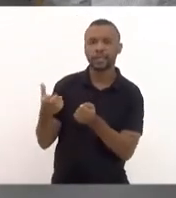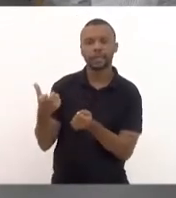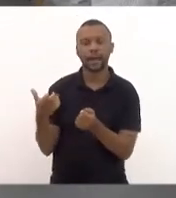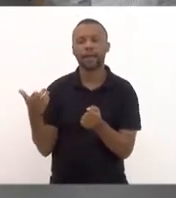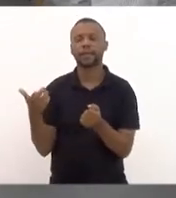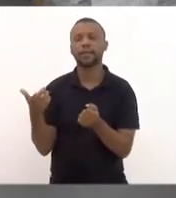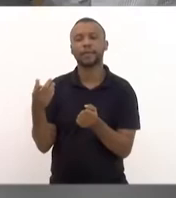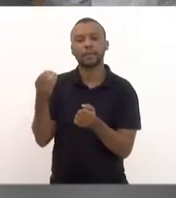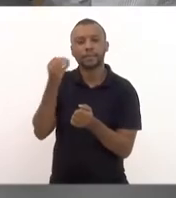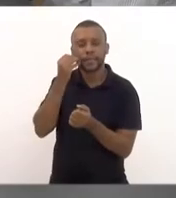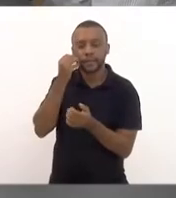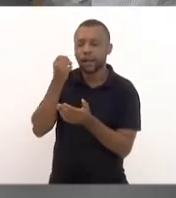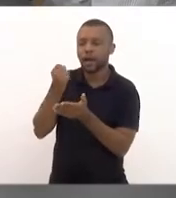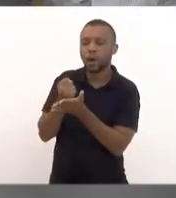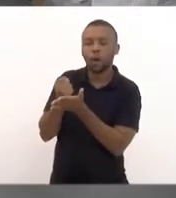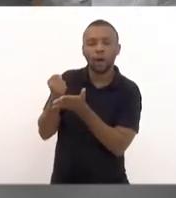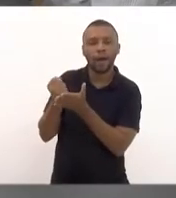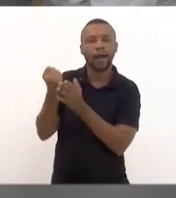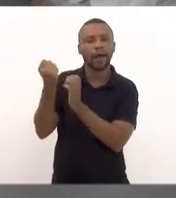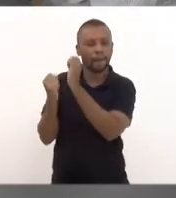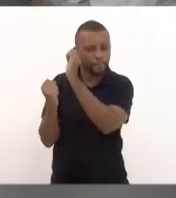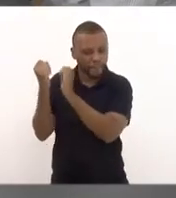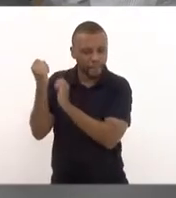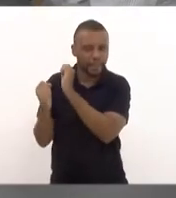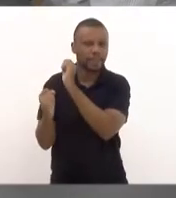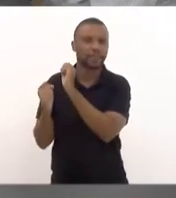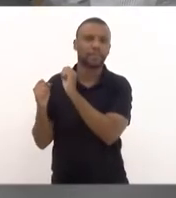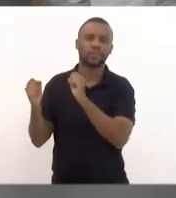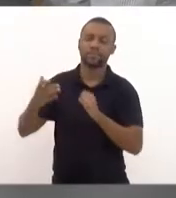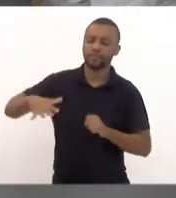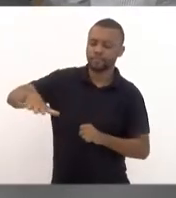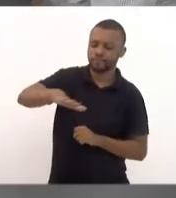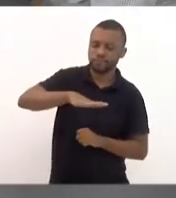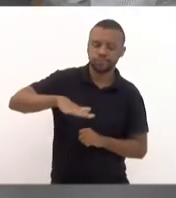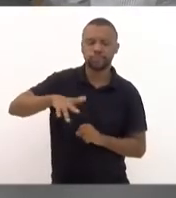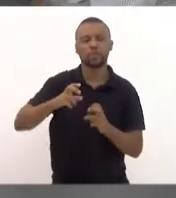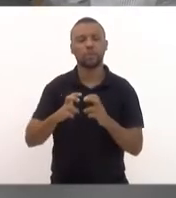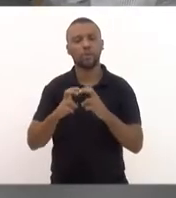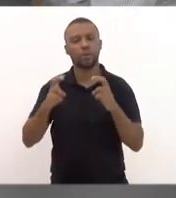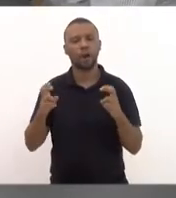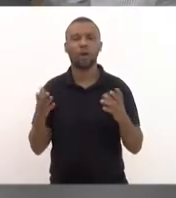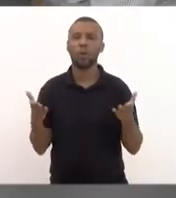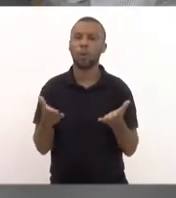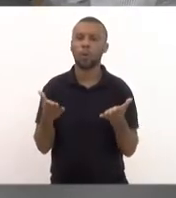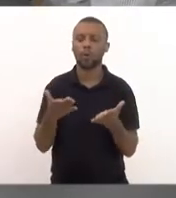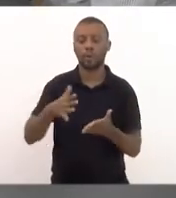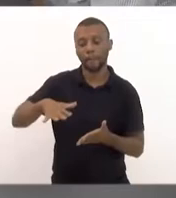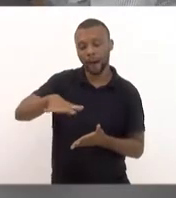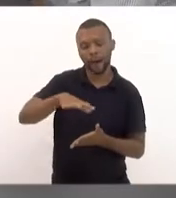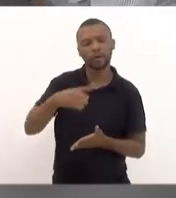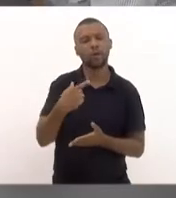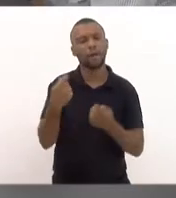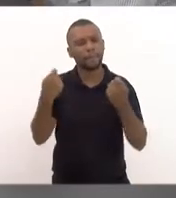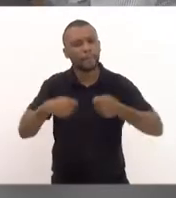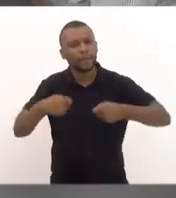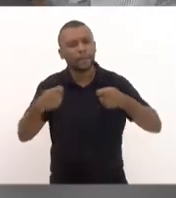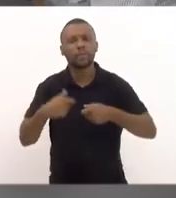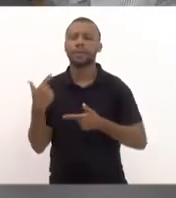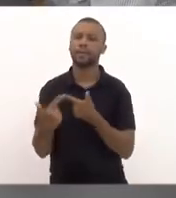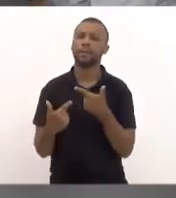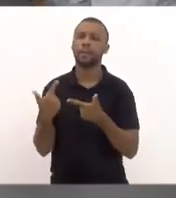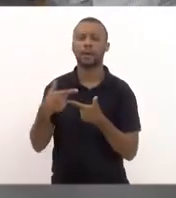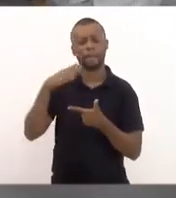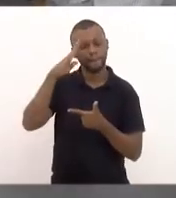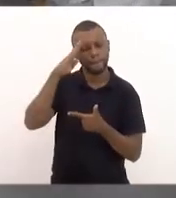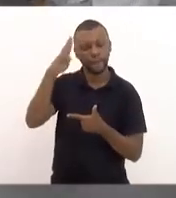nossa região, e o Arco hoje é uma área que a gente precisa trabalhar mais forte, porque